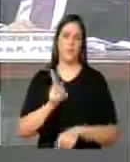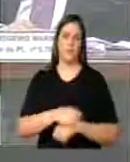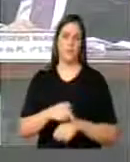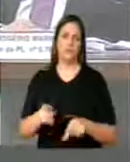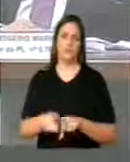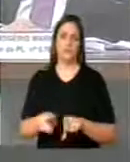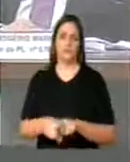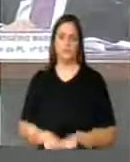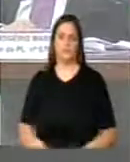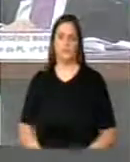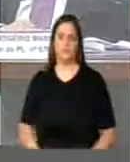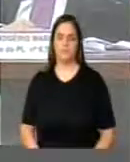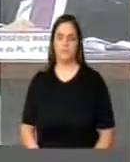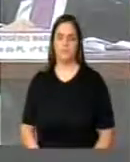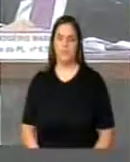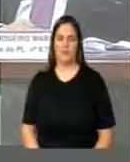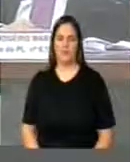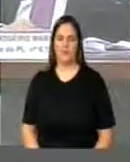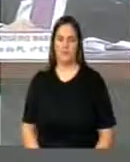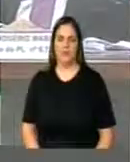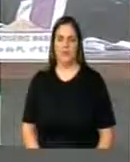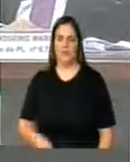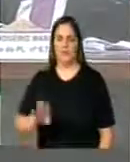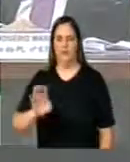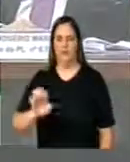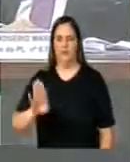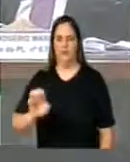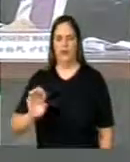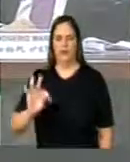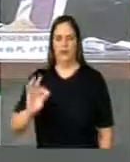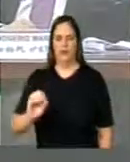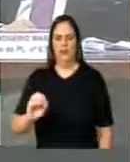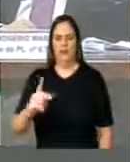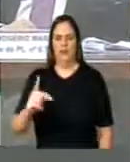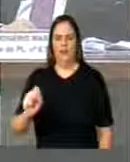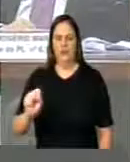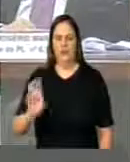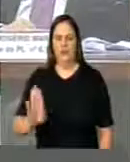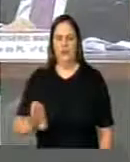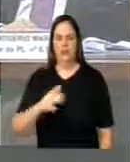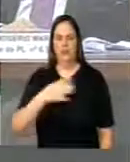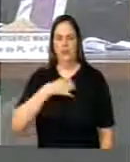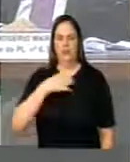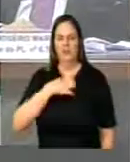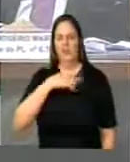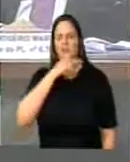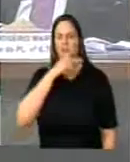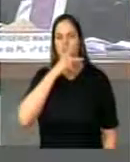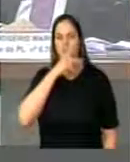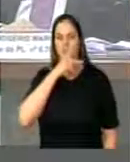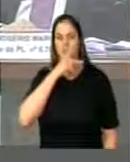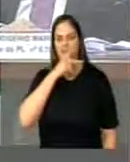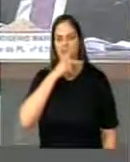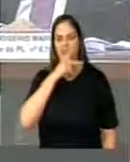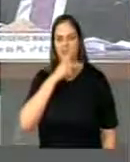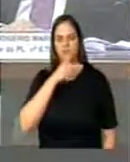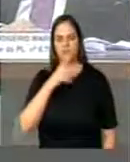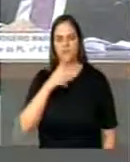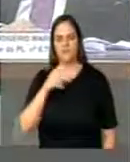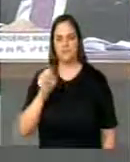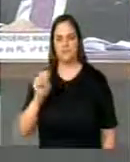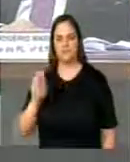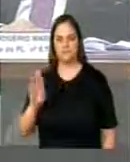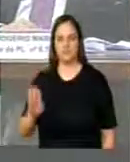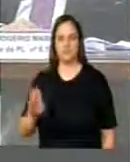Obrigado, deputado Leonardo. O próximo é o deputado Bebeto, do PSB da Bahia, e na sequência o deputado Roberto de Lucena, do PV